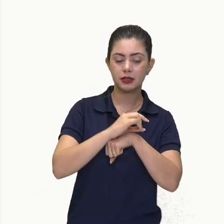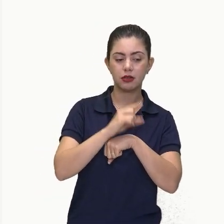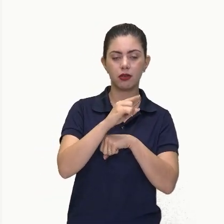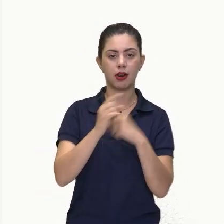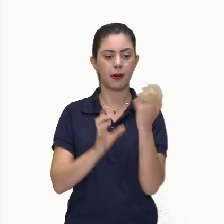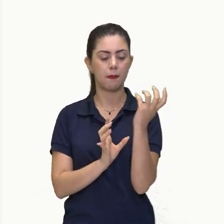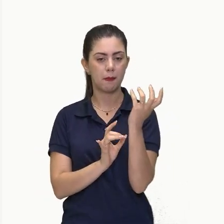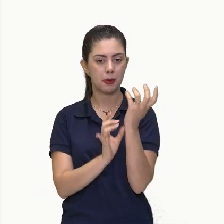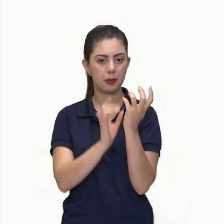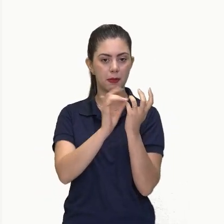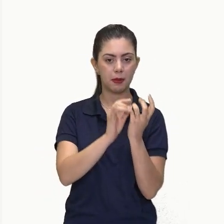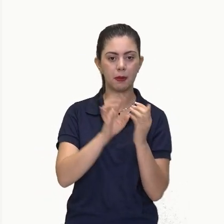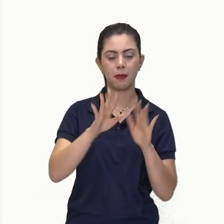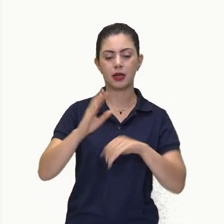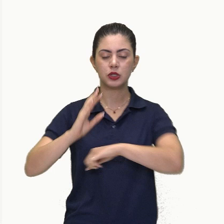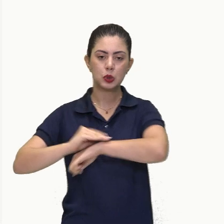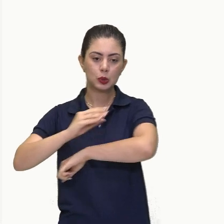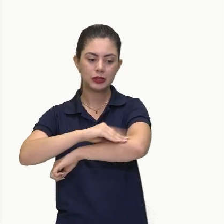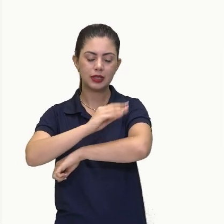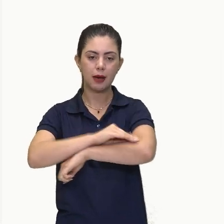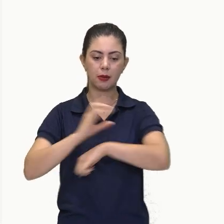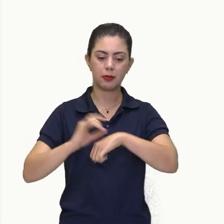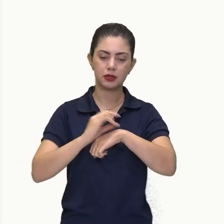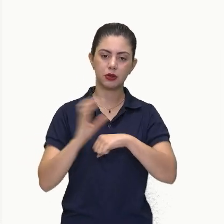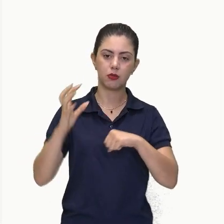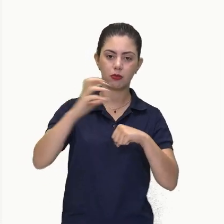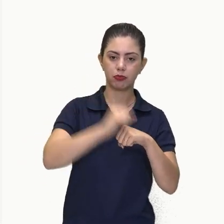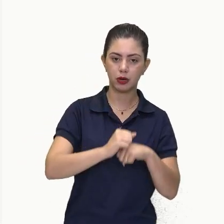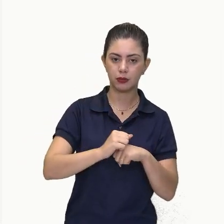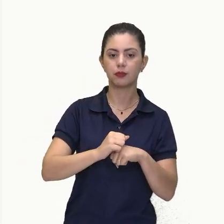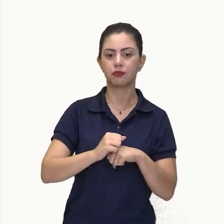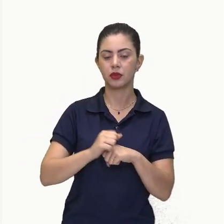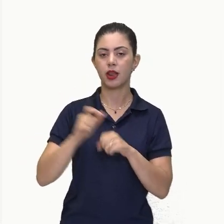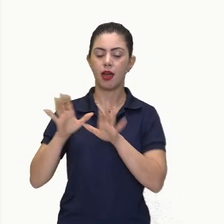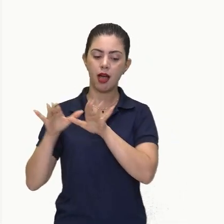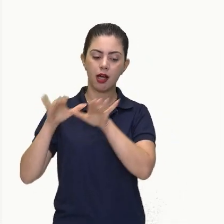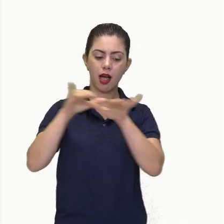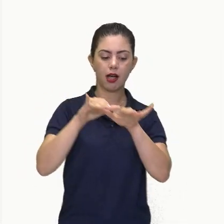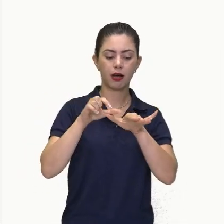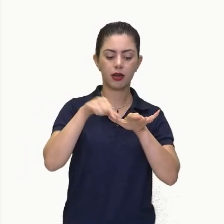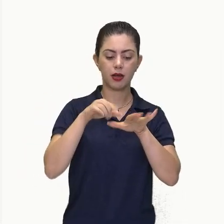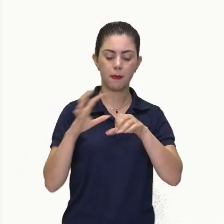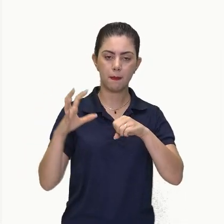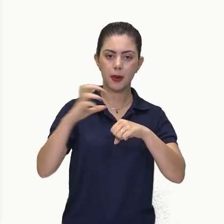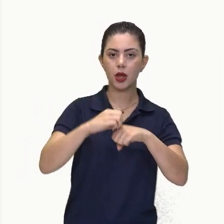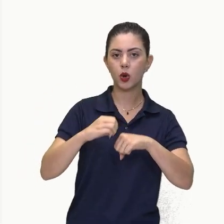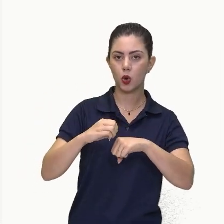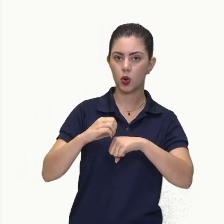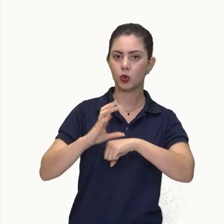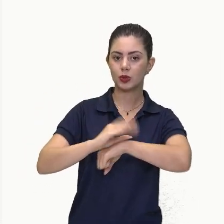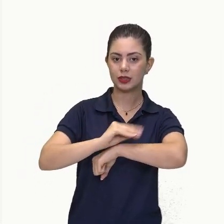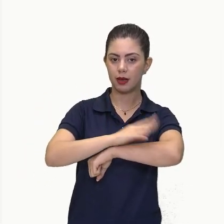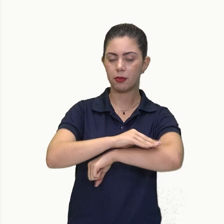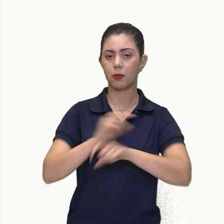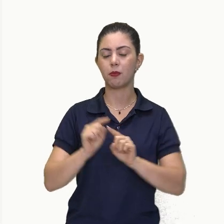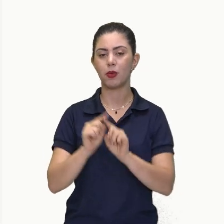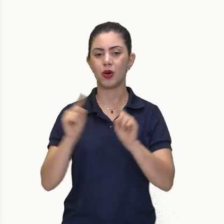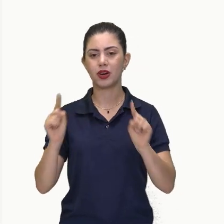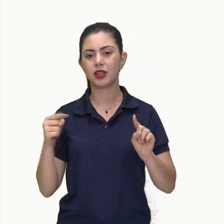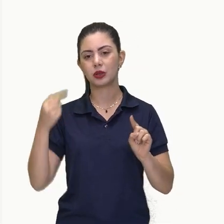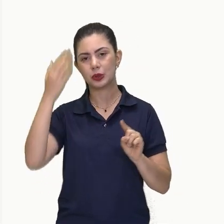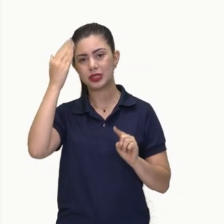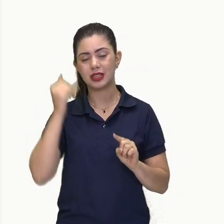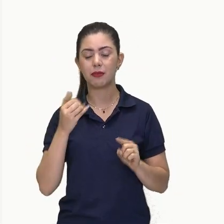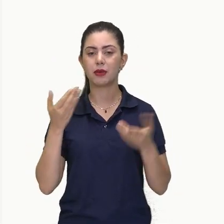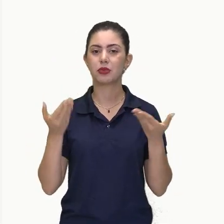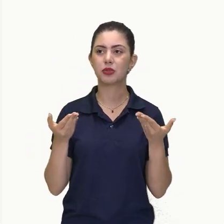planta, o sapo que comeu o besouro e a água que comeu esse sapo. Só que numa teia, né, na natureza, no ecossistema,